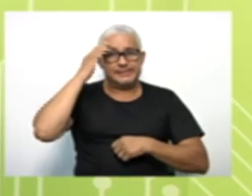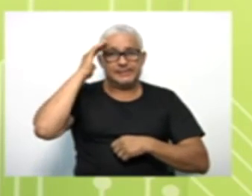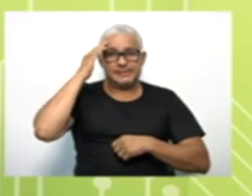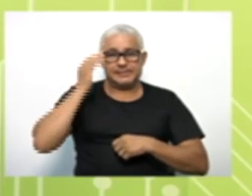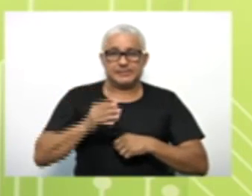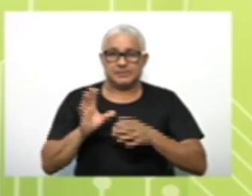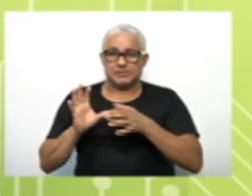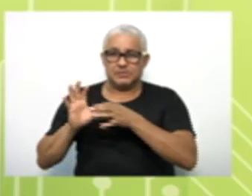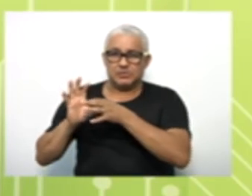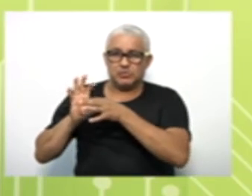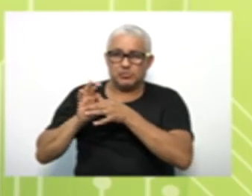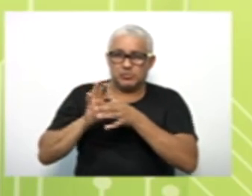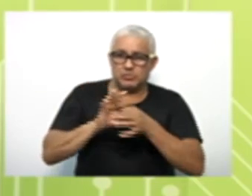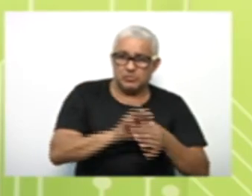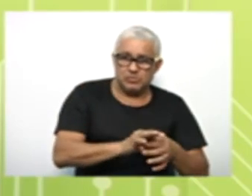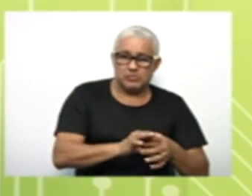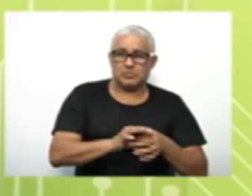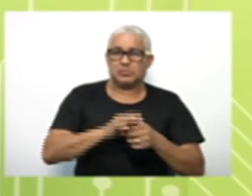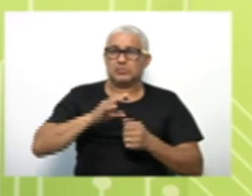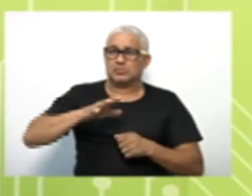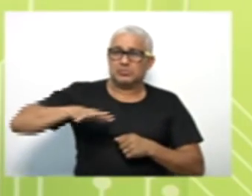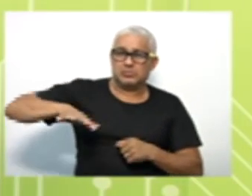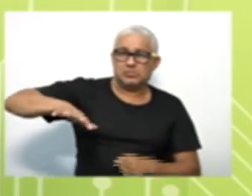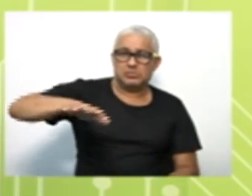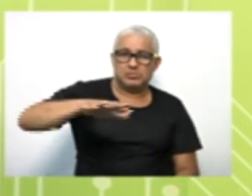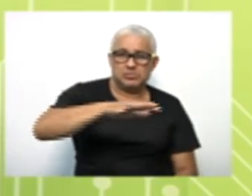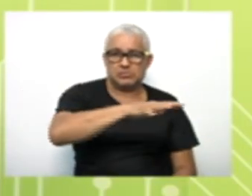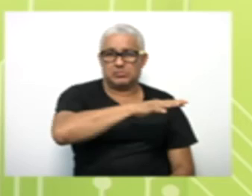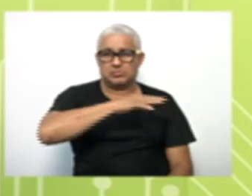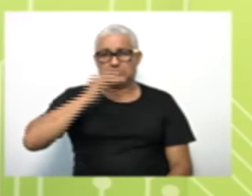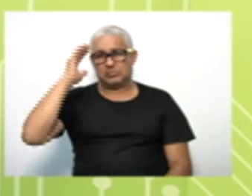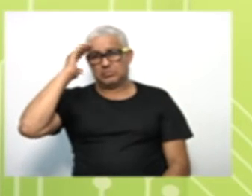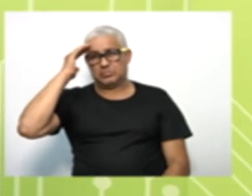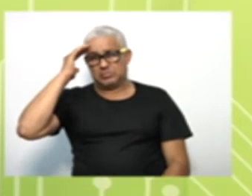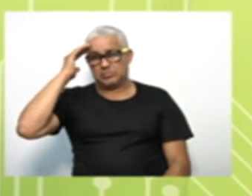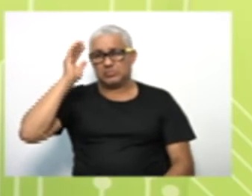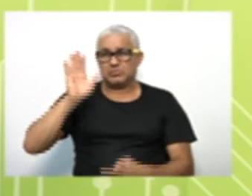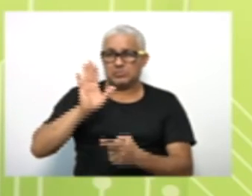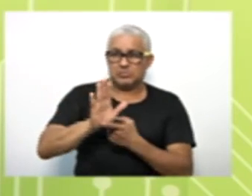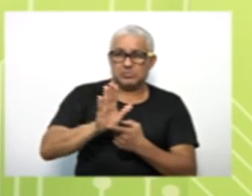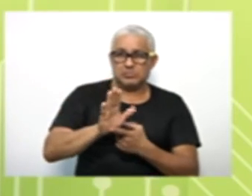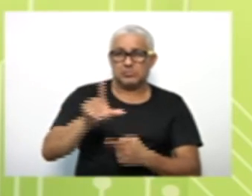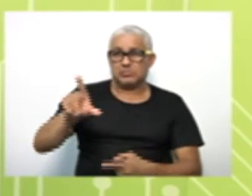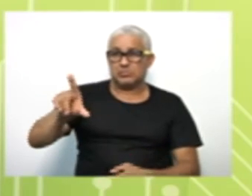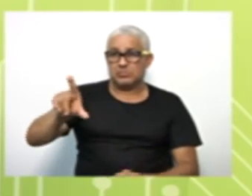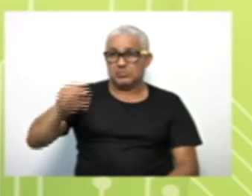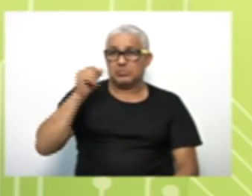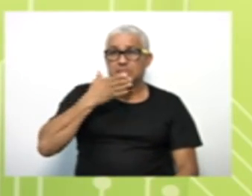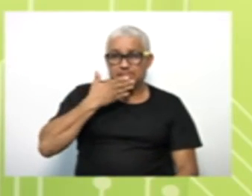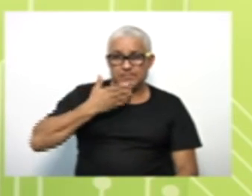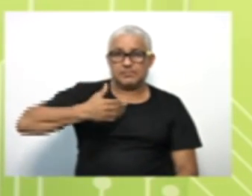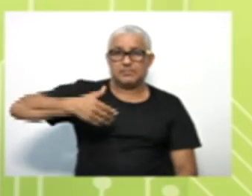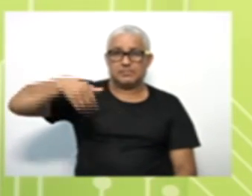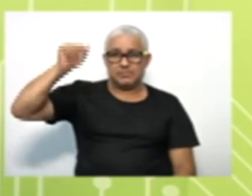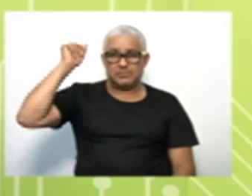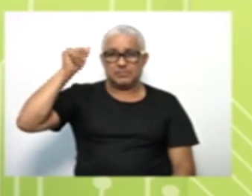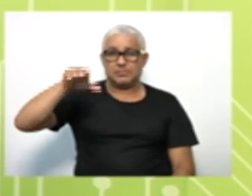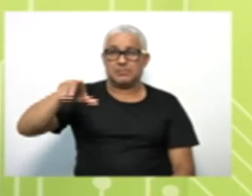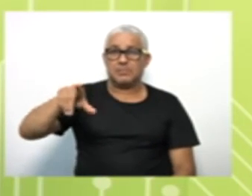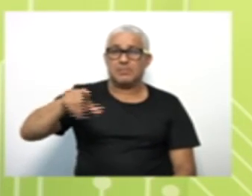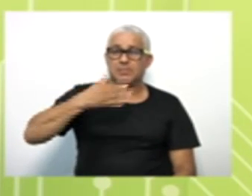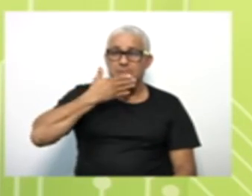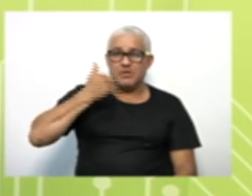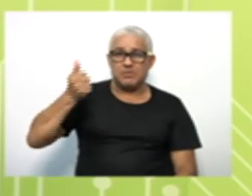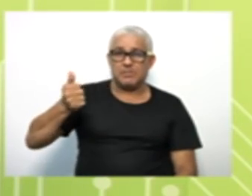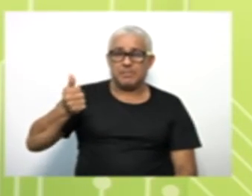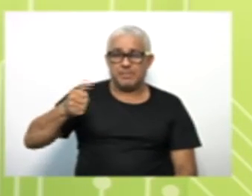o contexto, compreender esse cenário que a gente apresenta a vocês para escolher a melhor alternativa, a melhor decisão, a fim